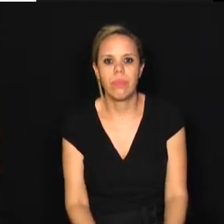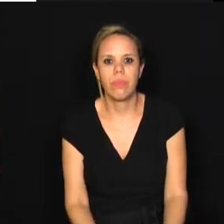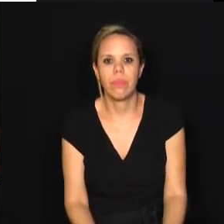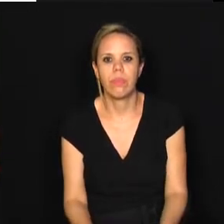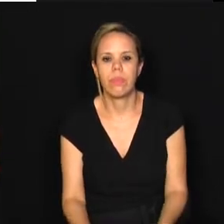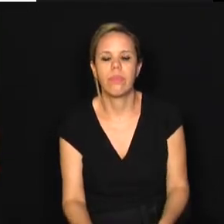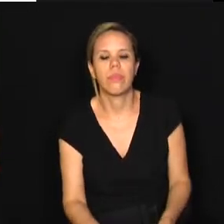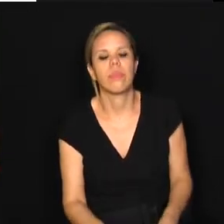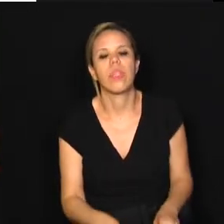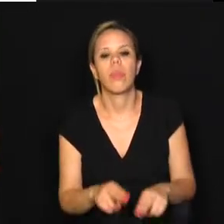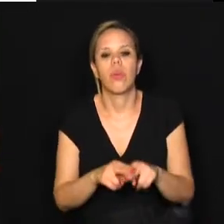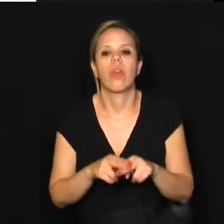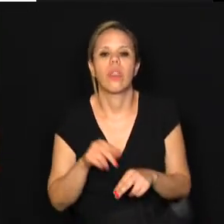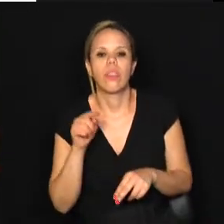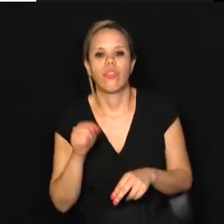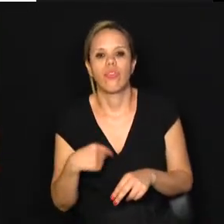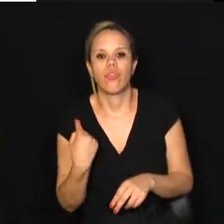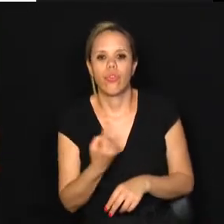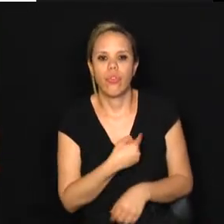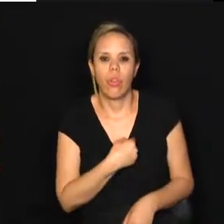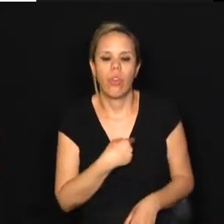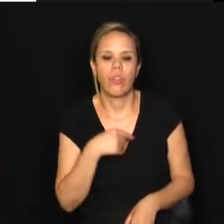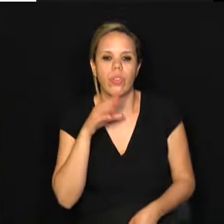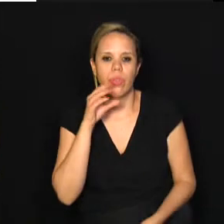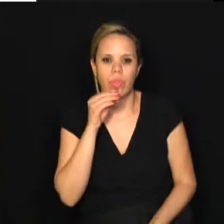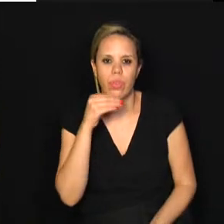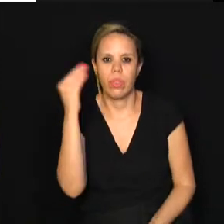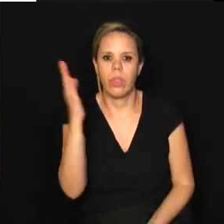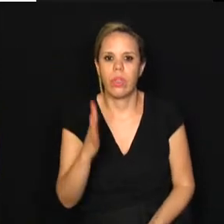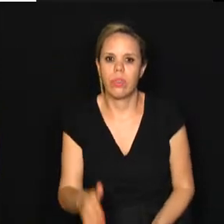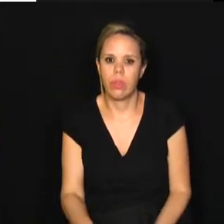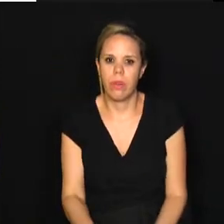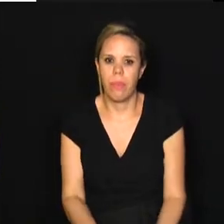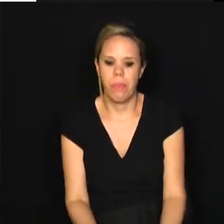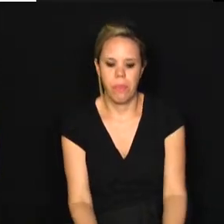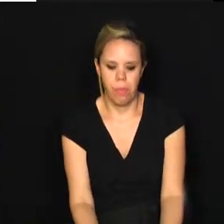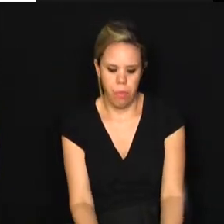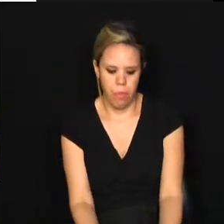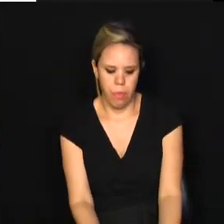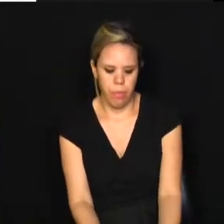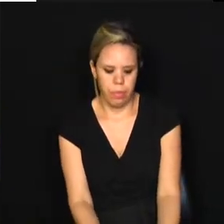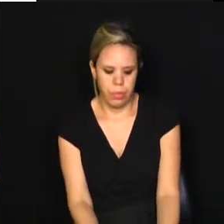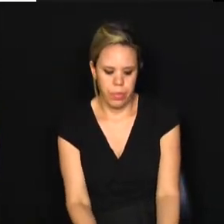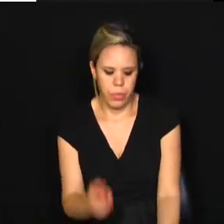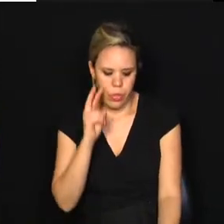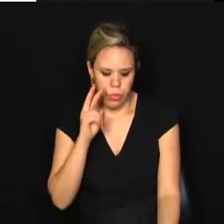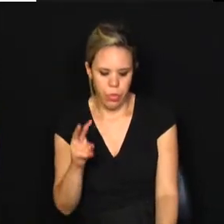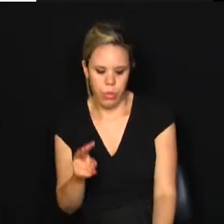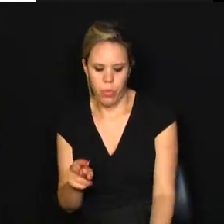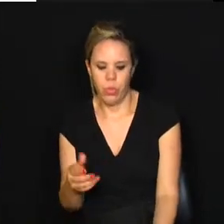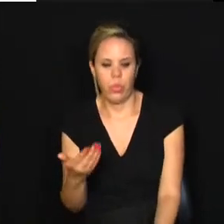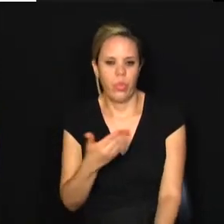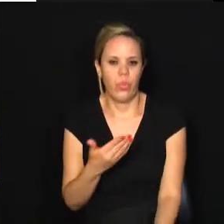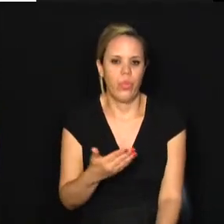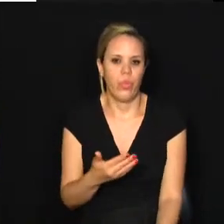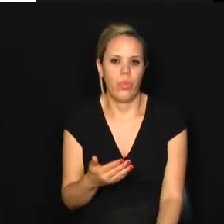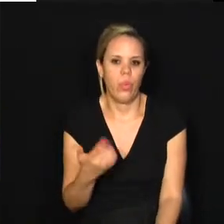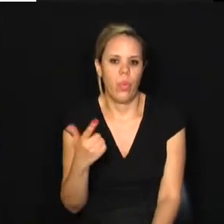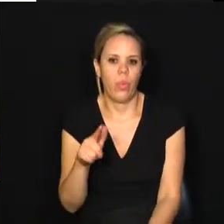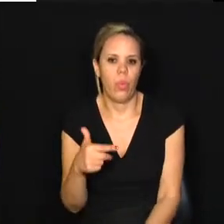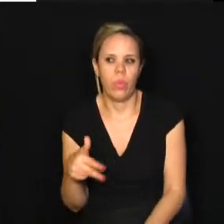nós, a categoria de forma nacional, vendo que não havia outra alternativa, nós acabamos